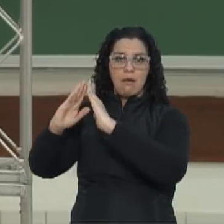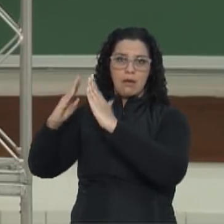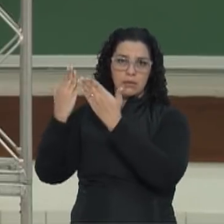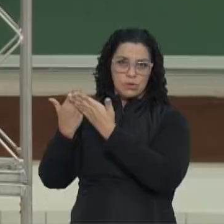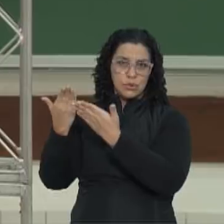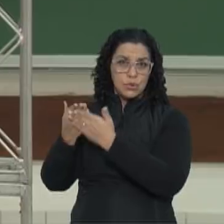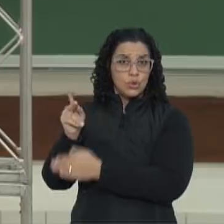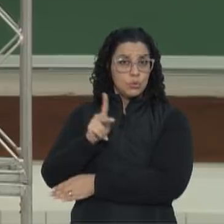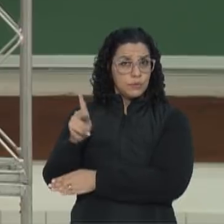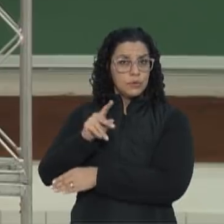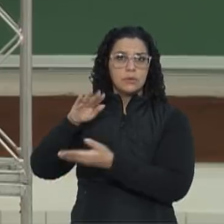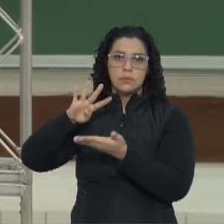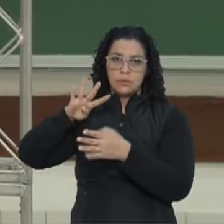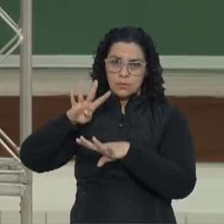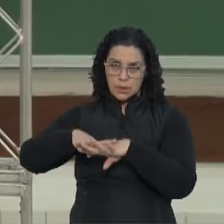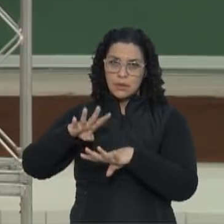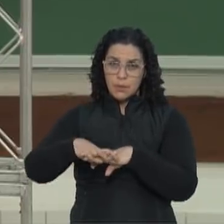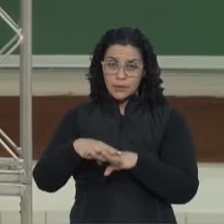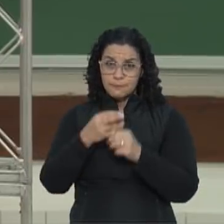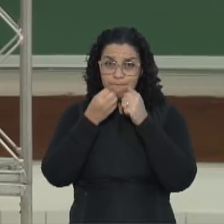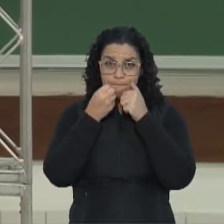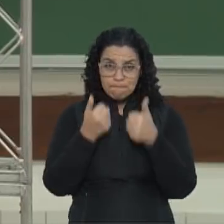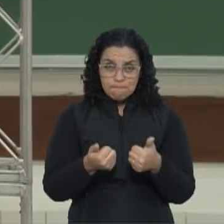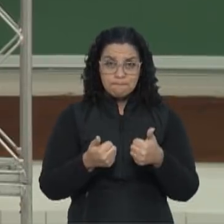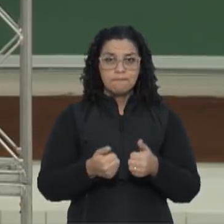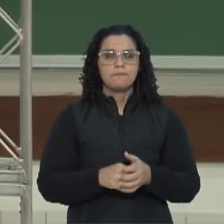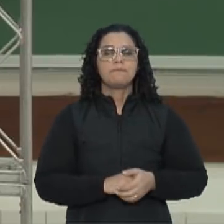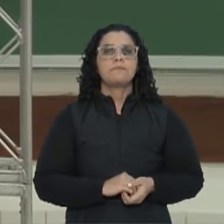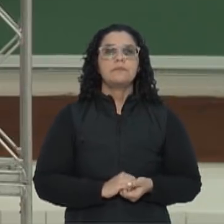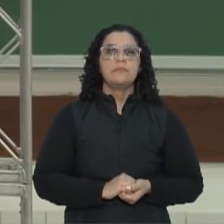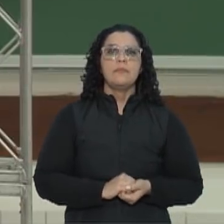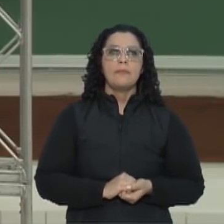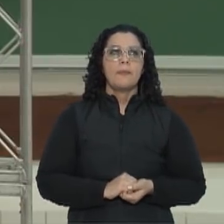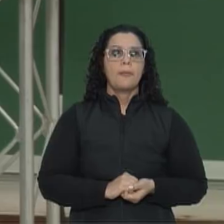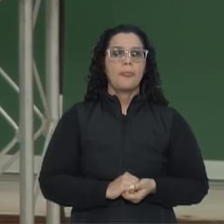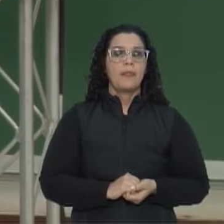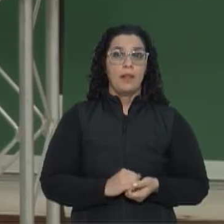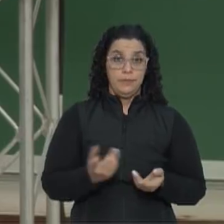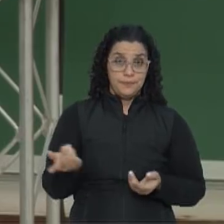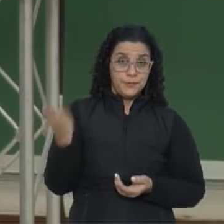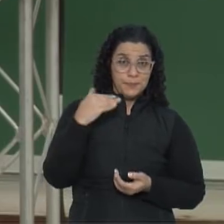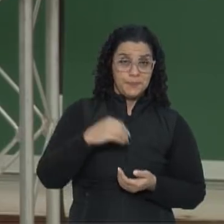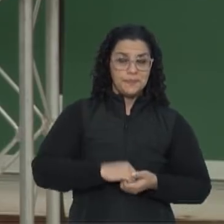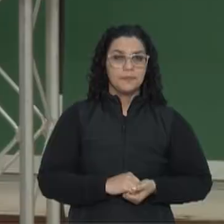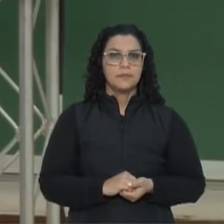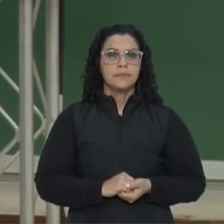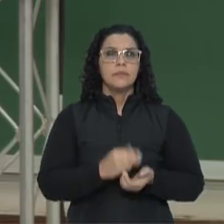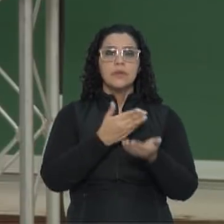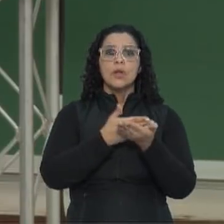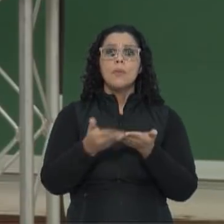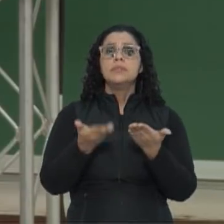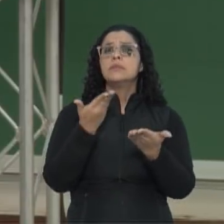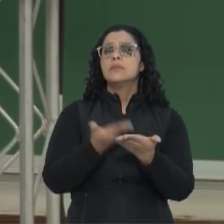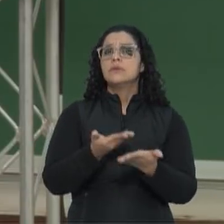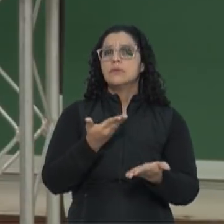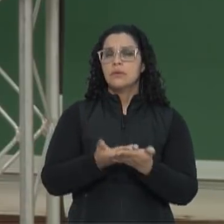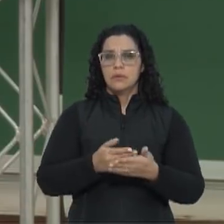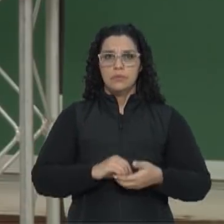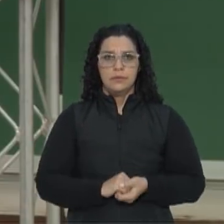para os professores de vocês. Tudo bem? Muito bem. Vamos lá então. Começando a nossa